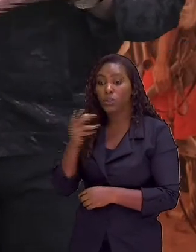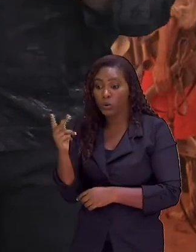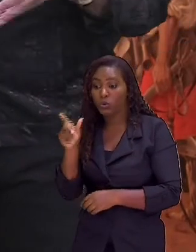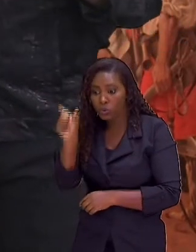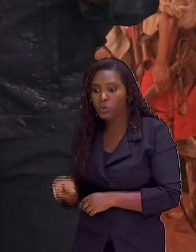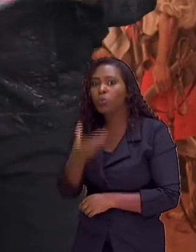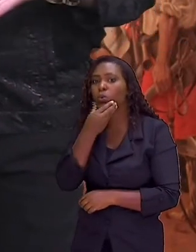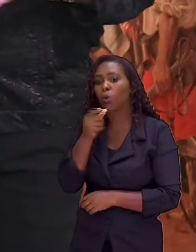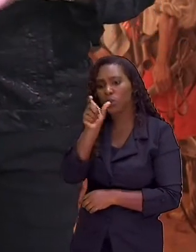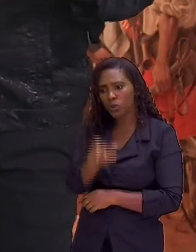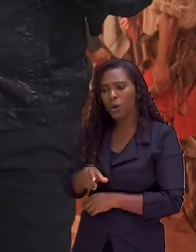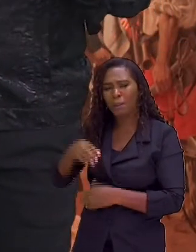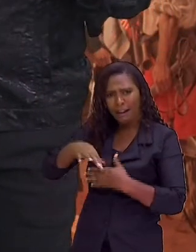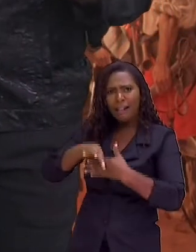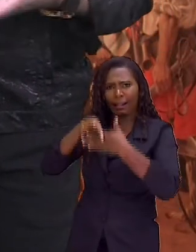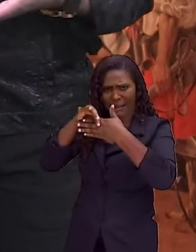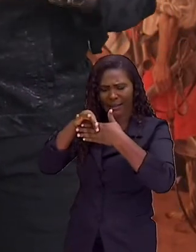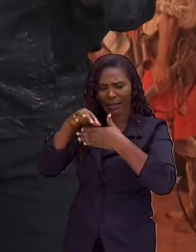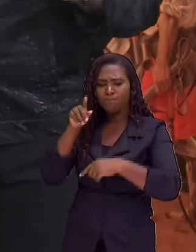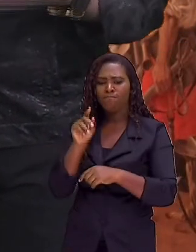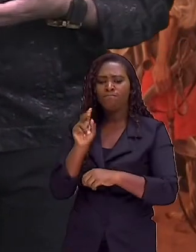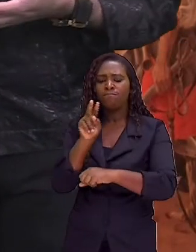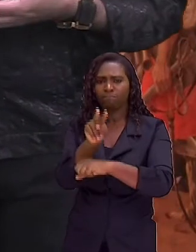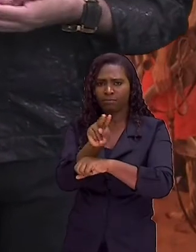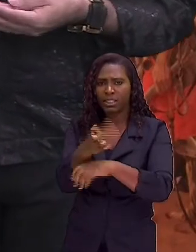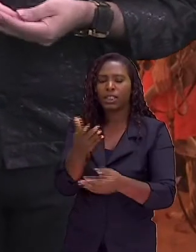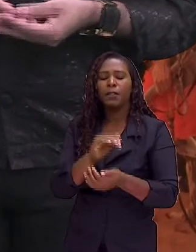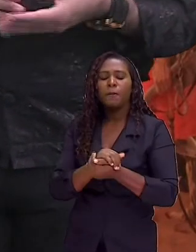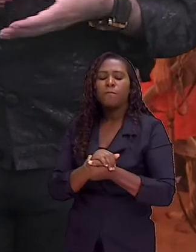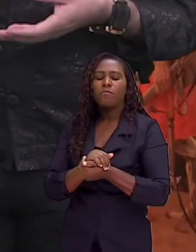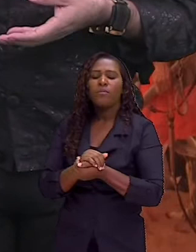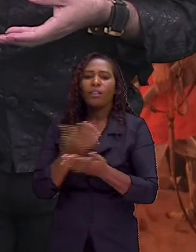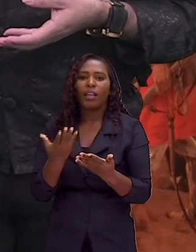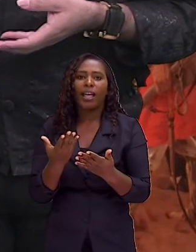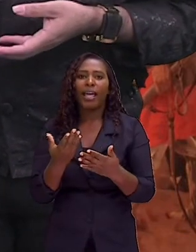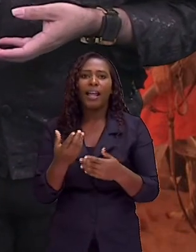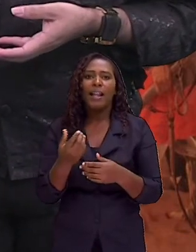defendiam que o vice-rei José de Iturrigaray